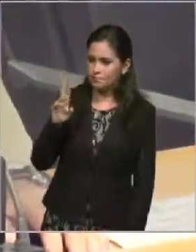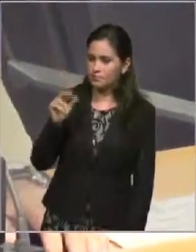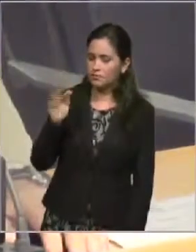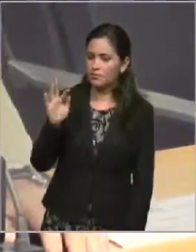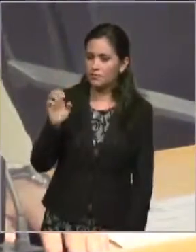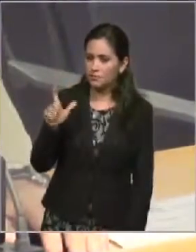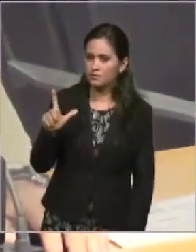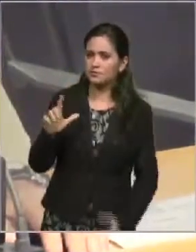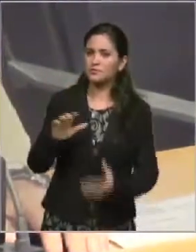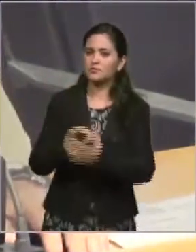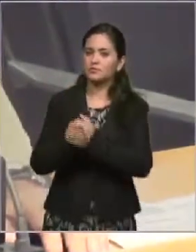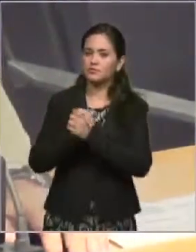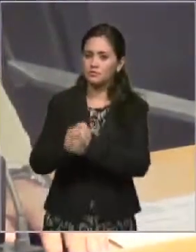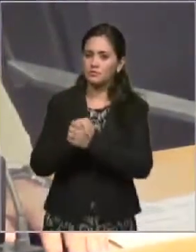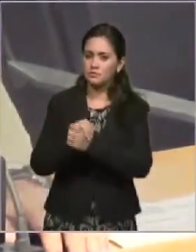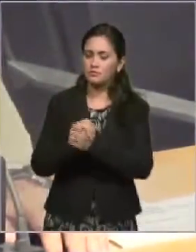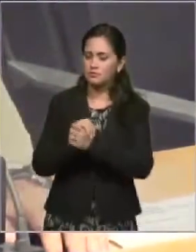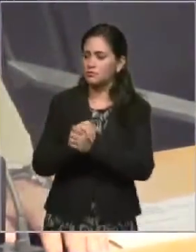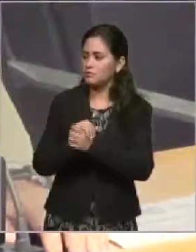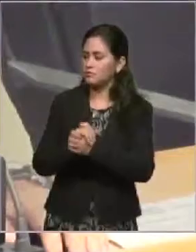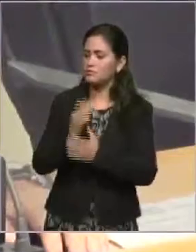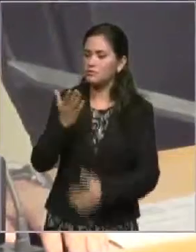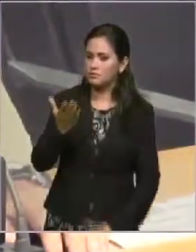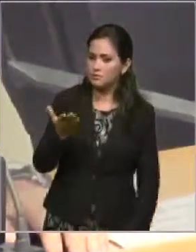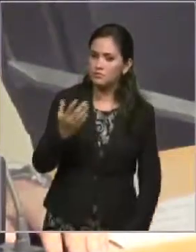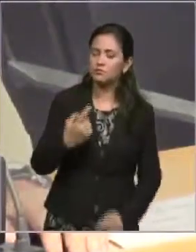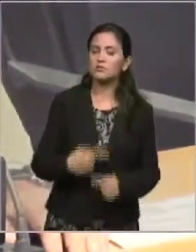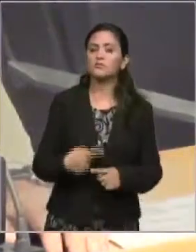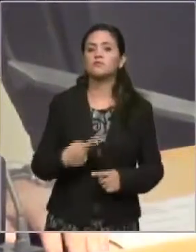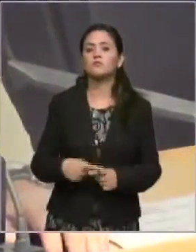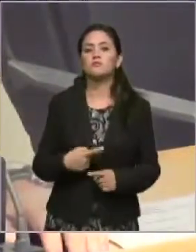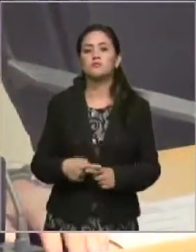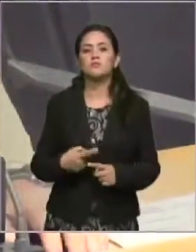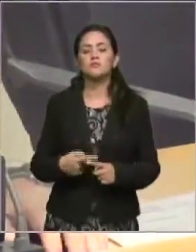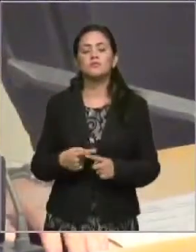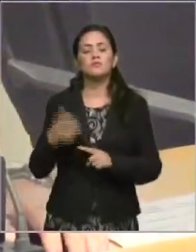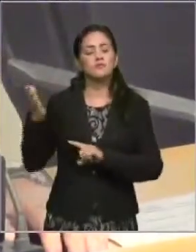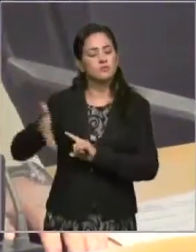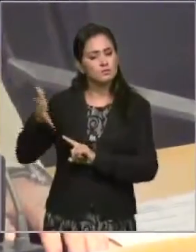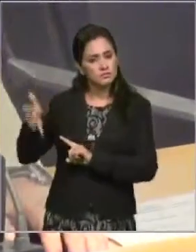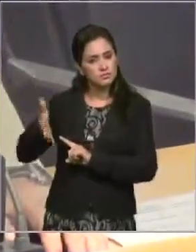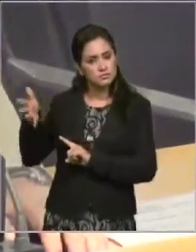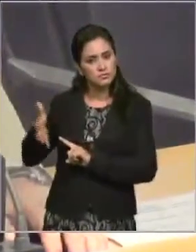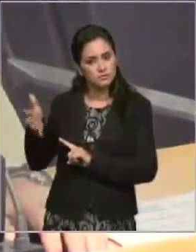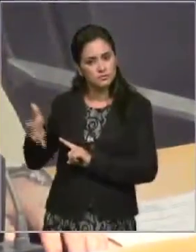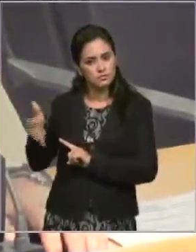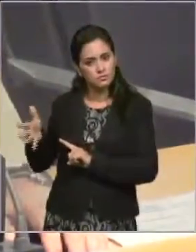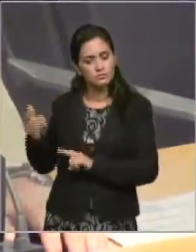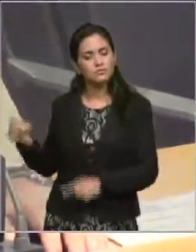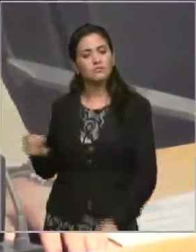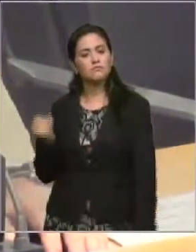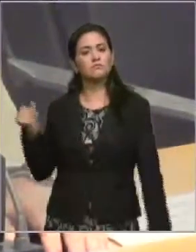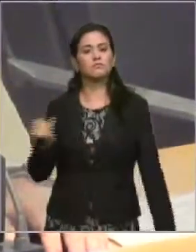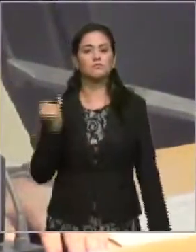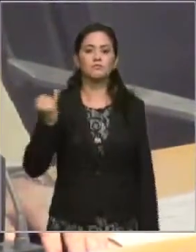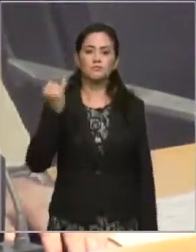parabenizo Vossa Excelência pelo brilhante pronunciamento que traz